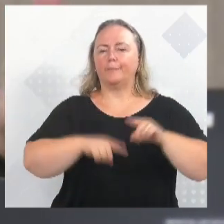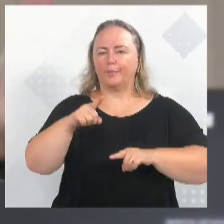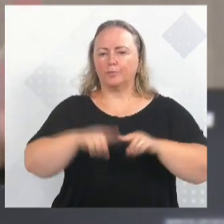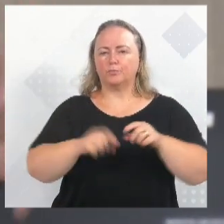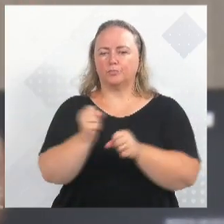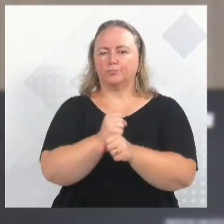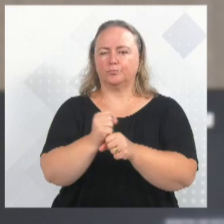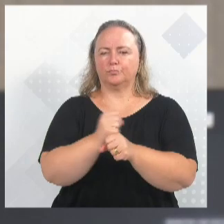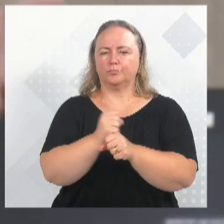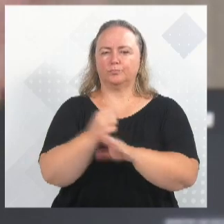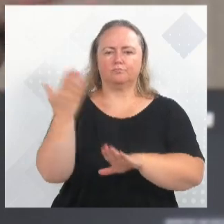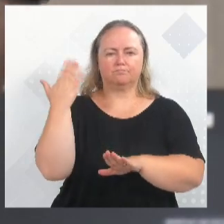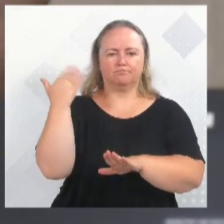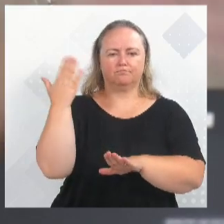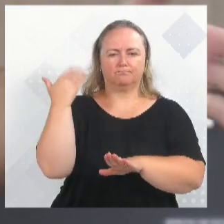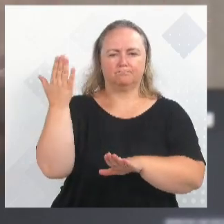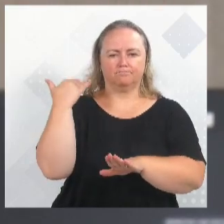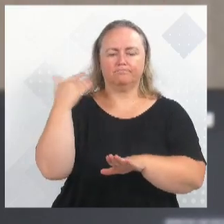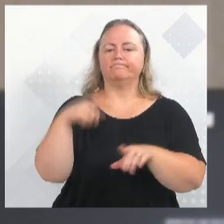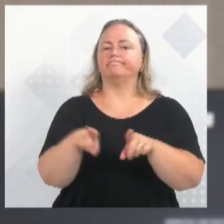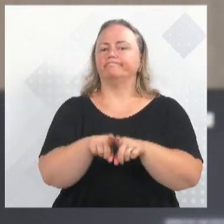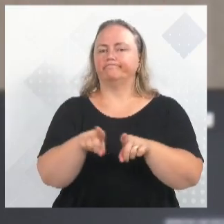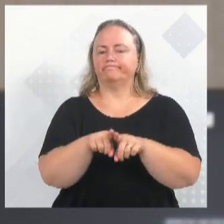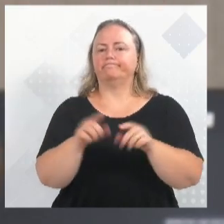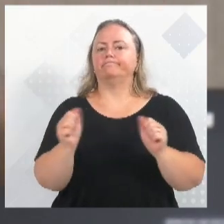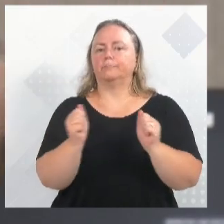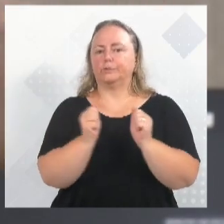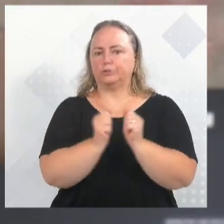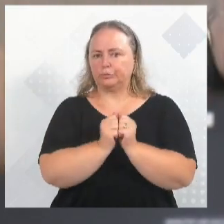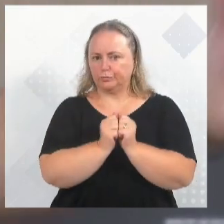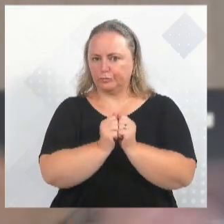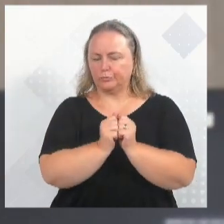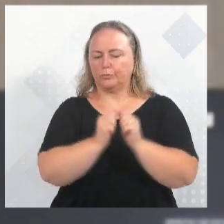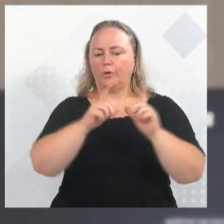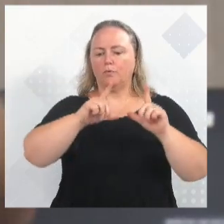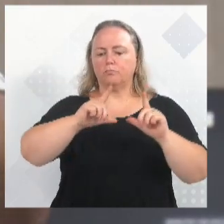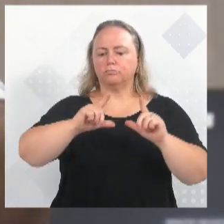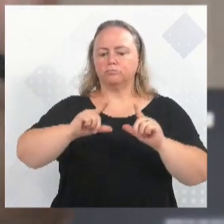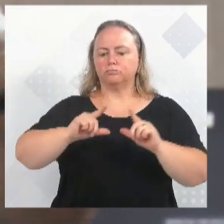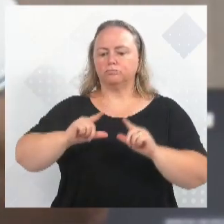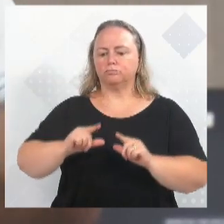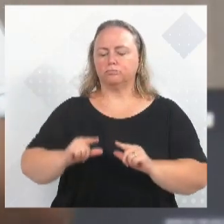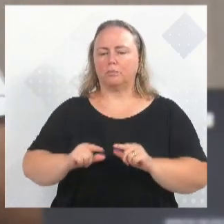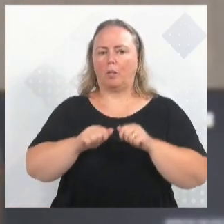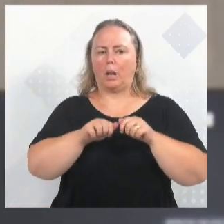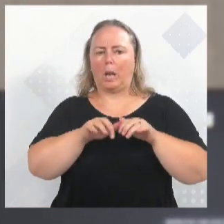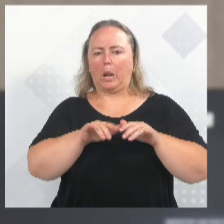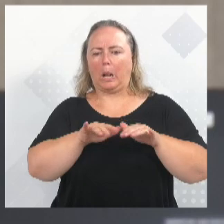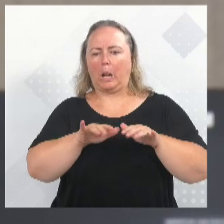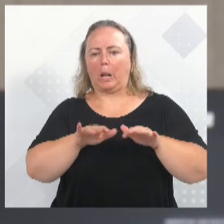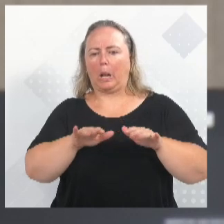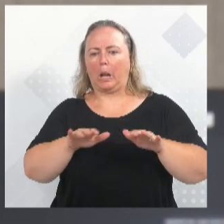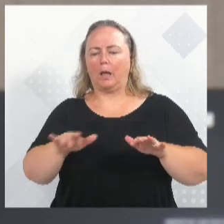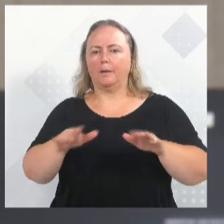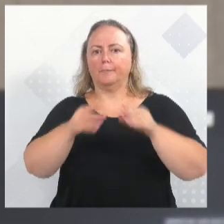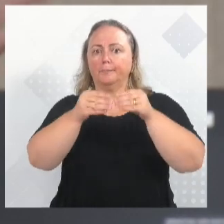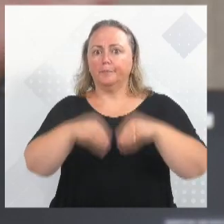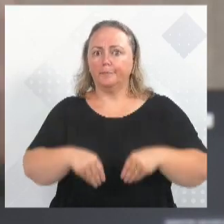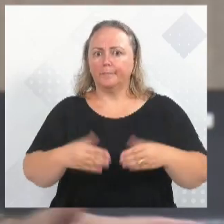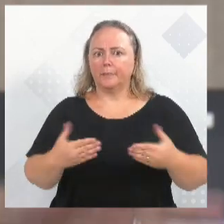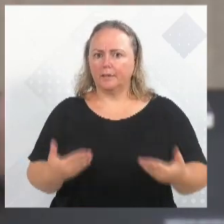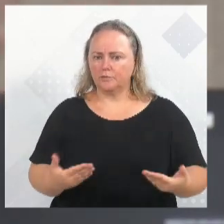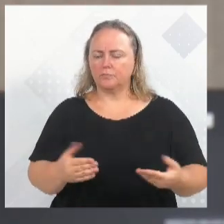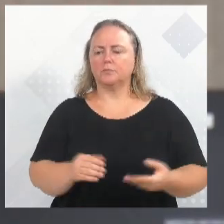atrás em algumas administrações se colocava isso nos Ribeirões e diminuía a proliferação dos mais diversos insetos que prejudicava a população com